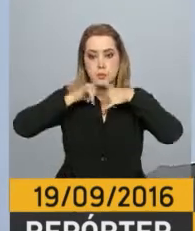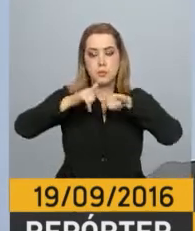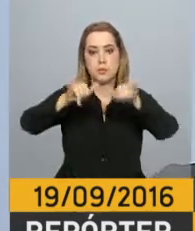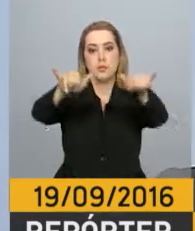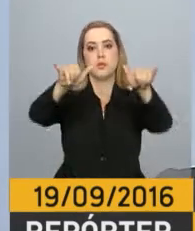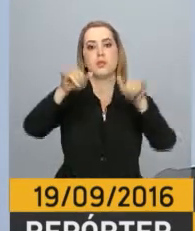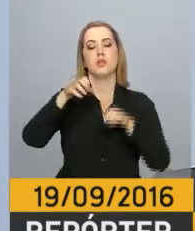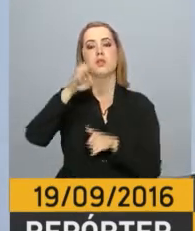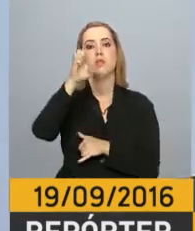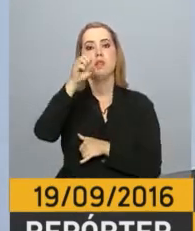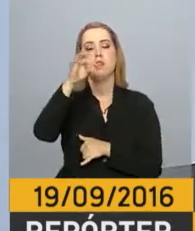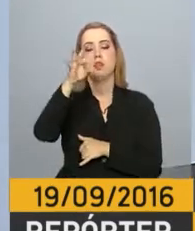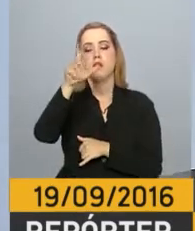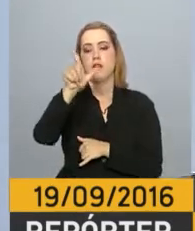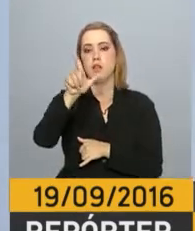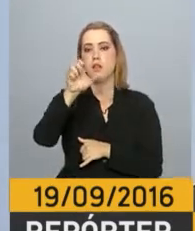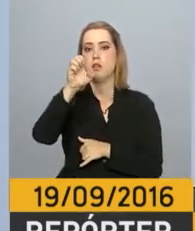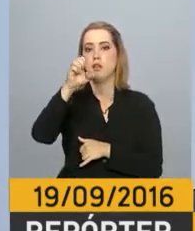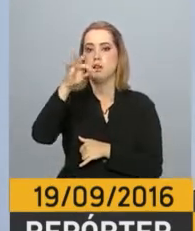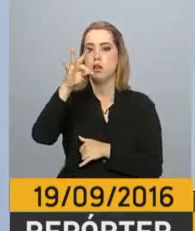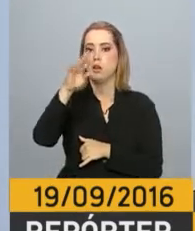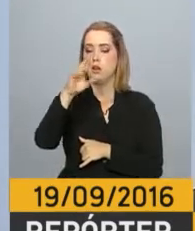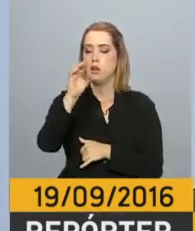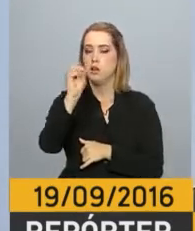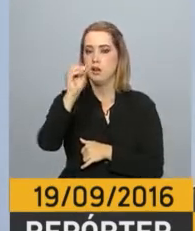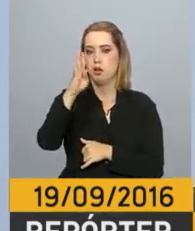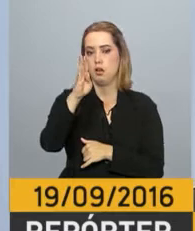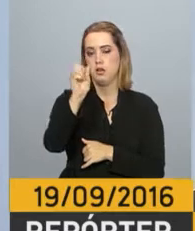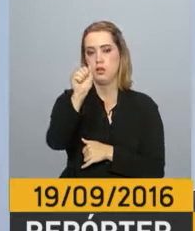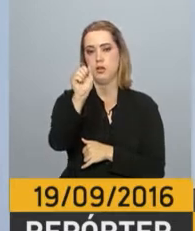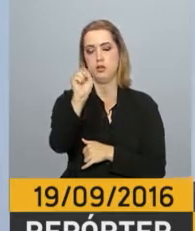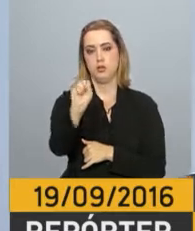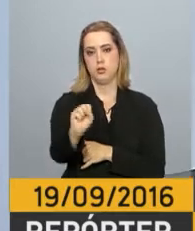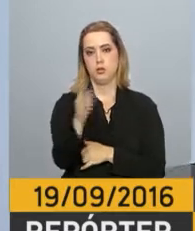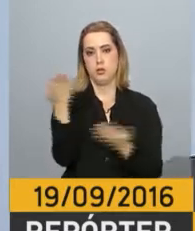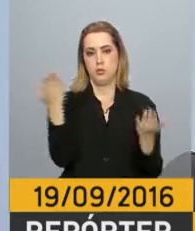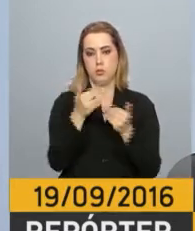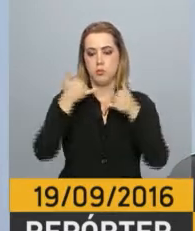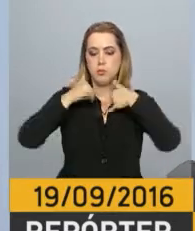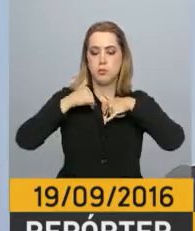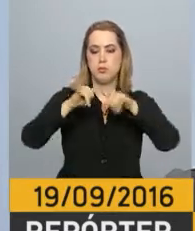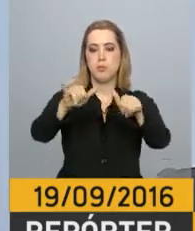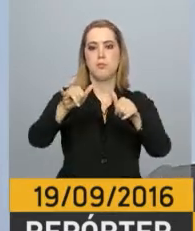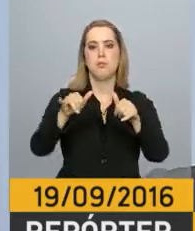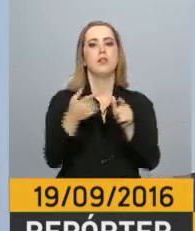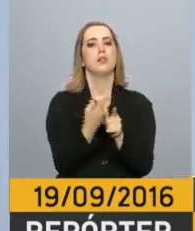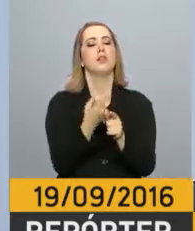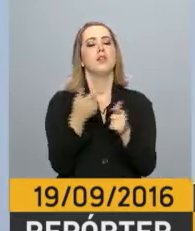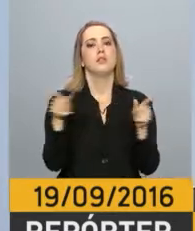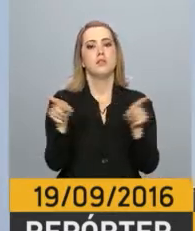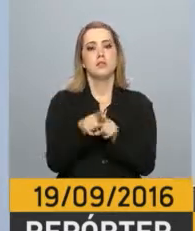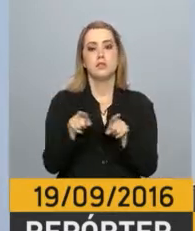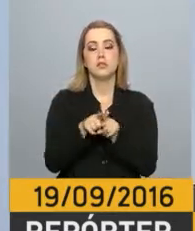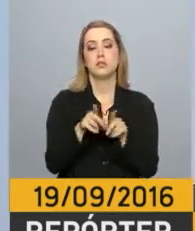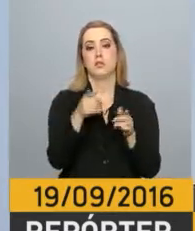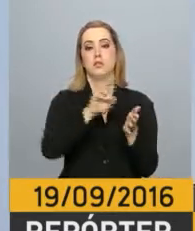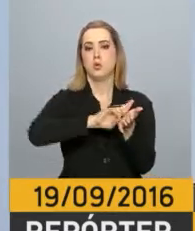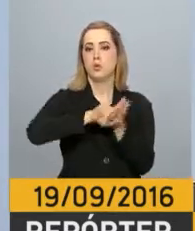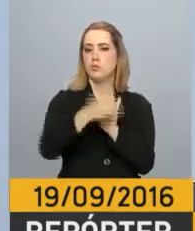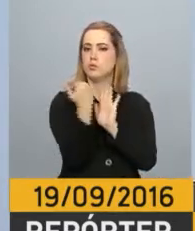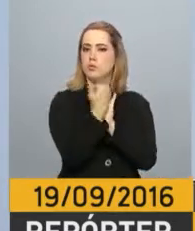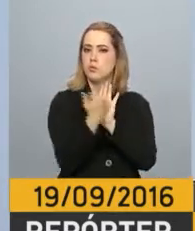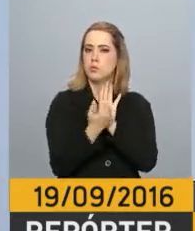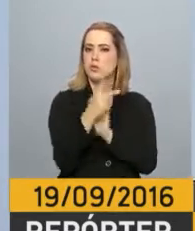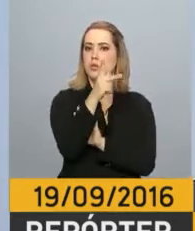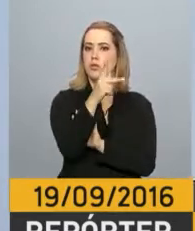novas rodadas que nós vamos ter nos leilões, sejam de transmissão ou geração, sejam nas ações do PPI, que é o